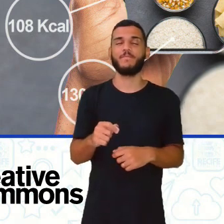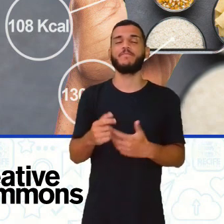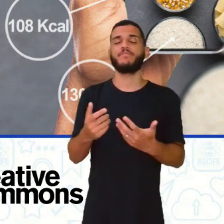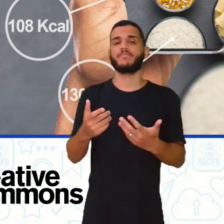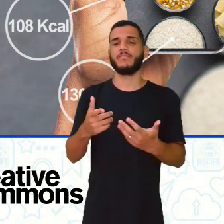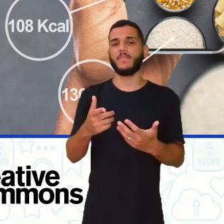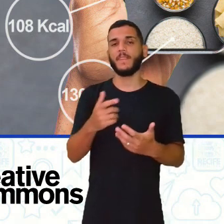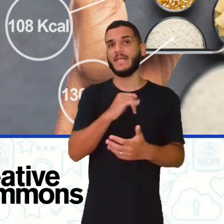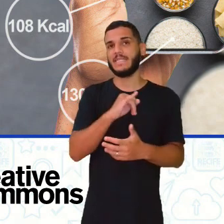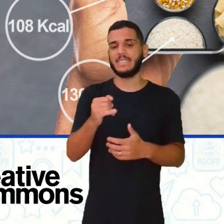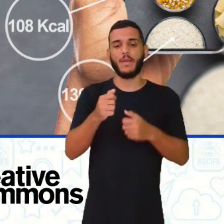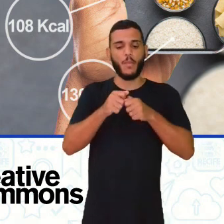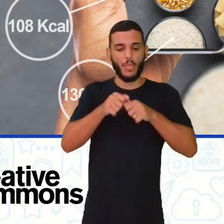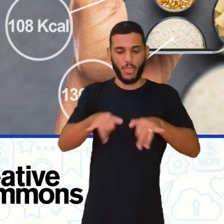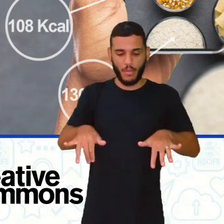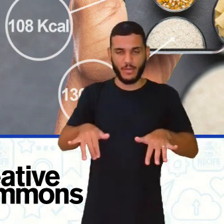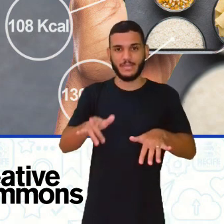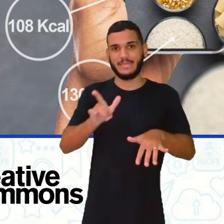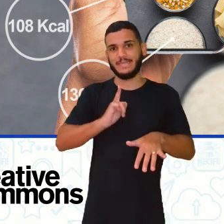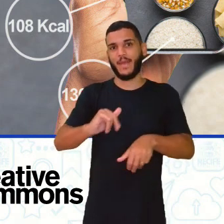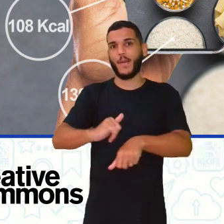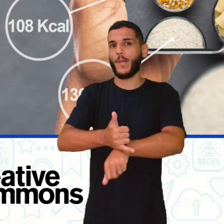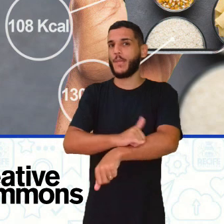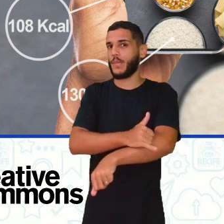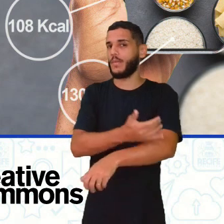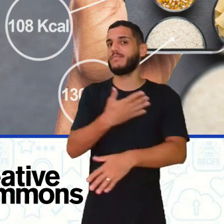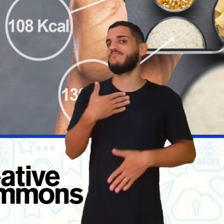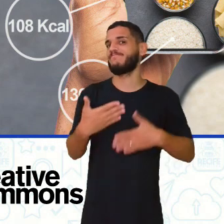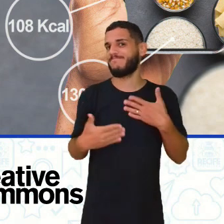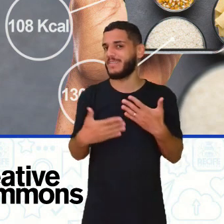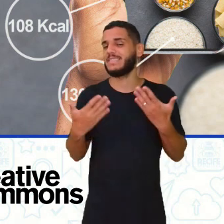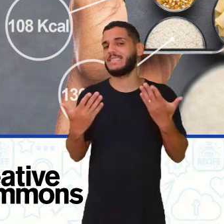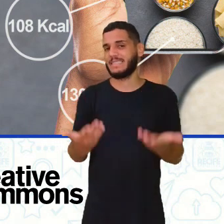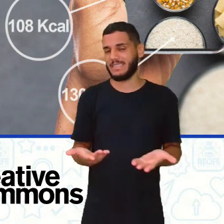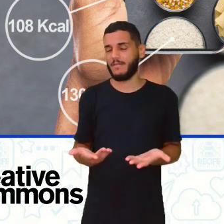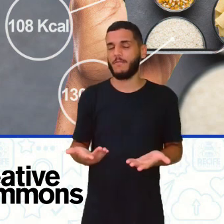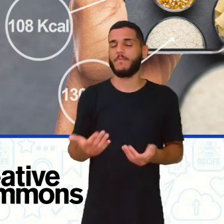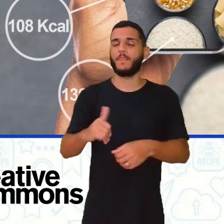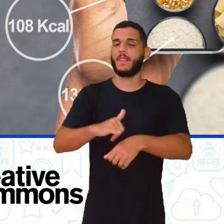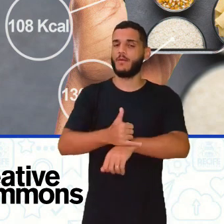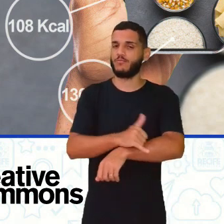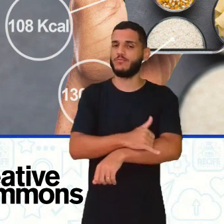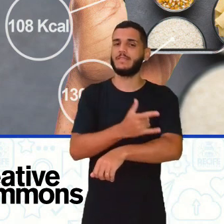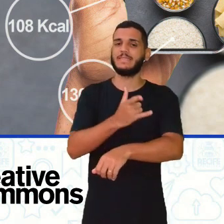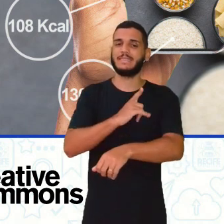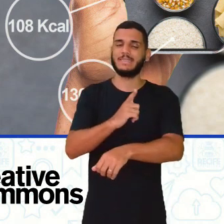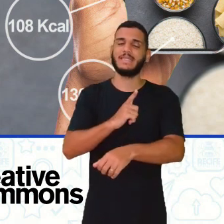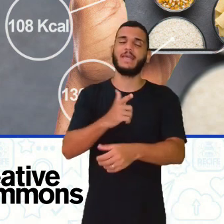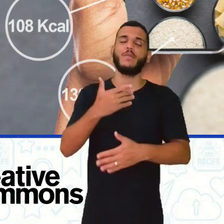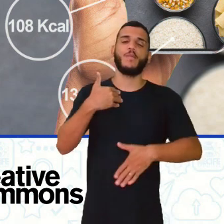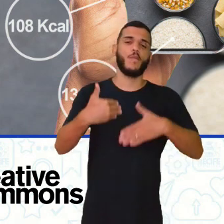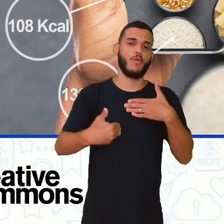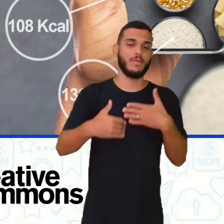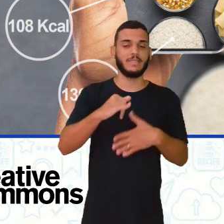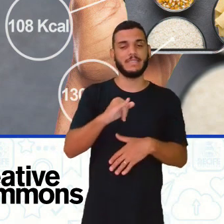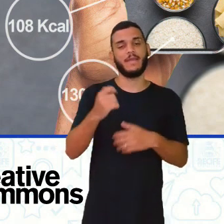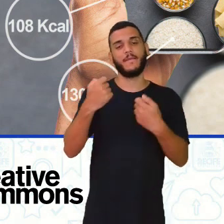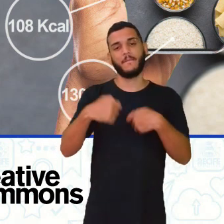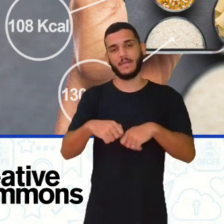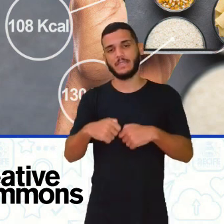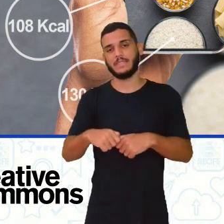vai ser em relação aí à questão de gordura no corpo. Então, essa gordura ela vai ficar armazenada e quando a gente